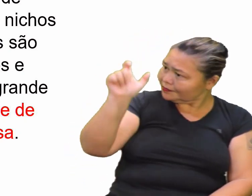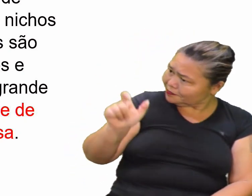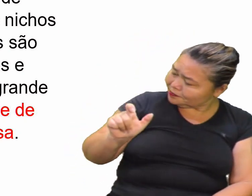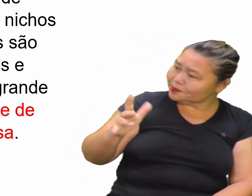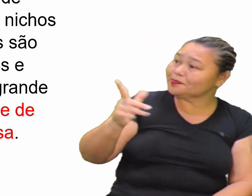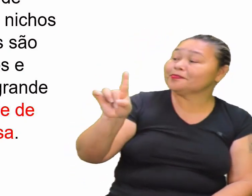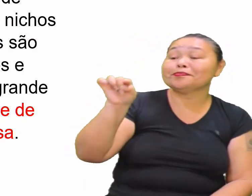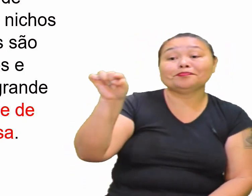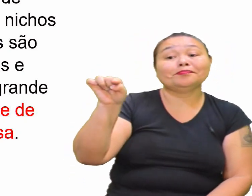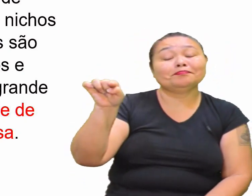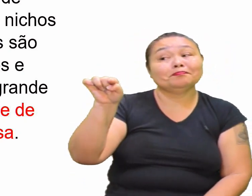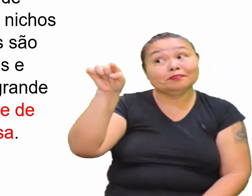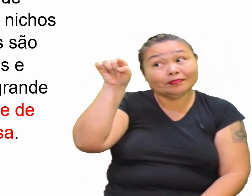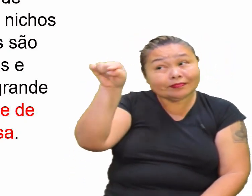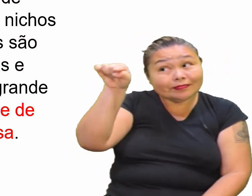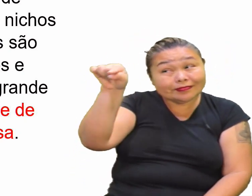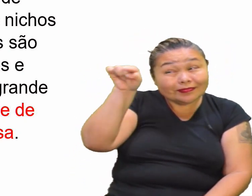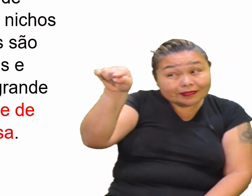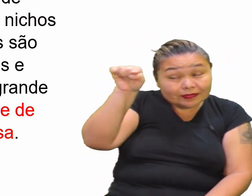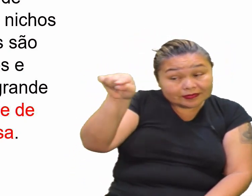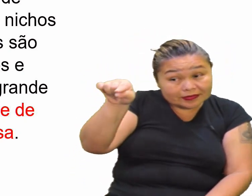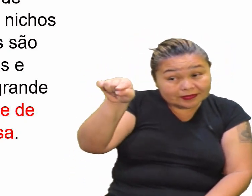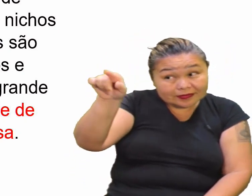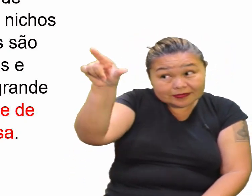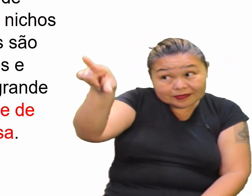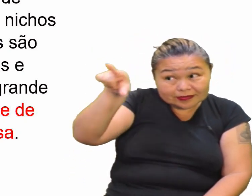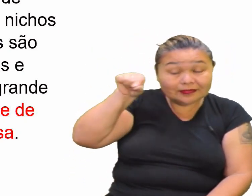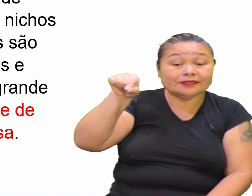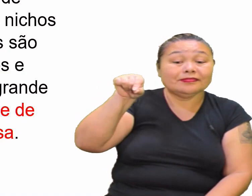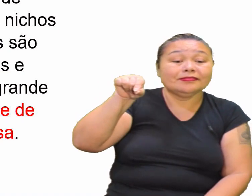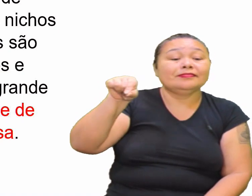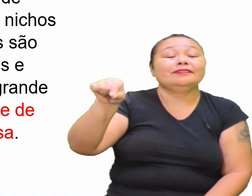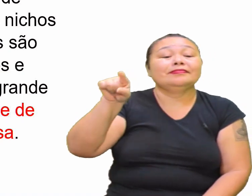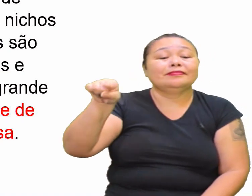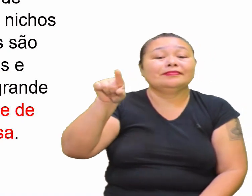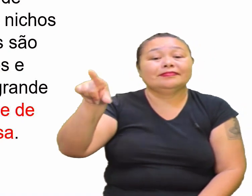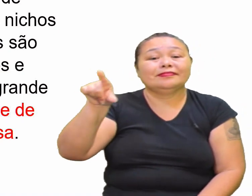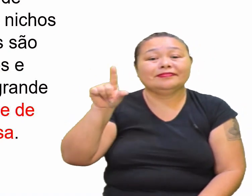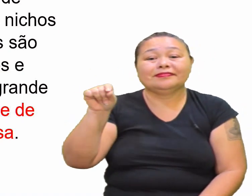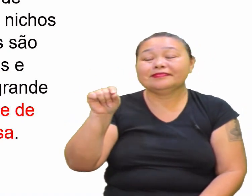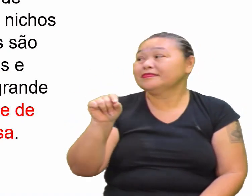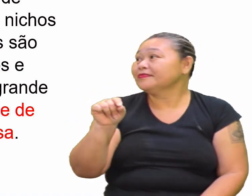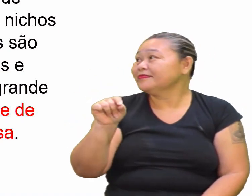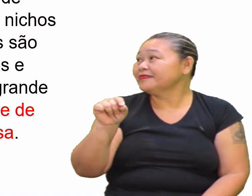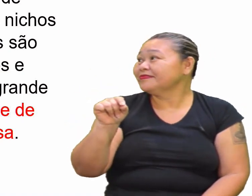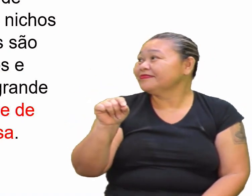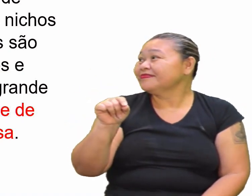da pessoa, diz assim, agora é esse escolhido. E aí você falando